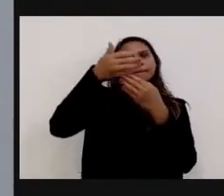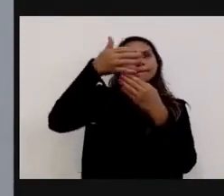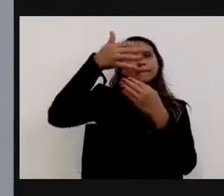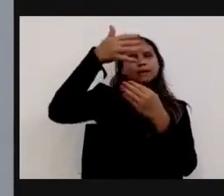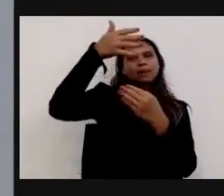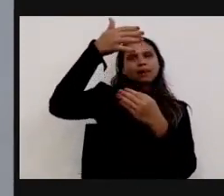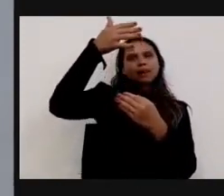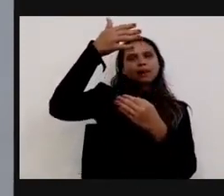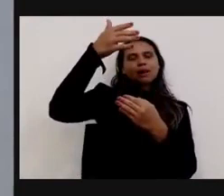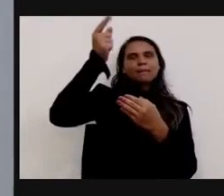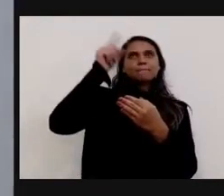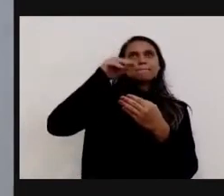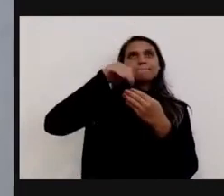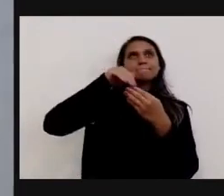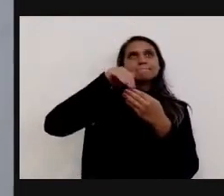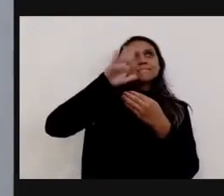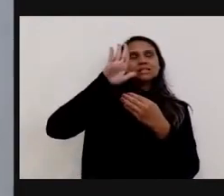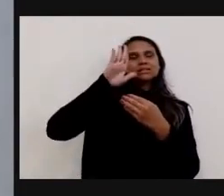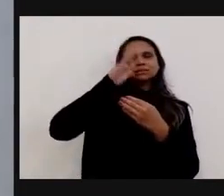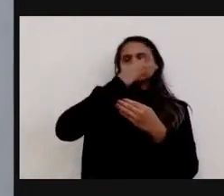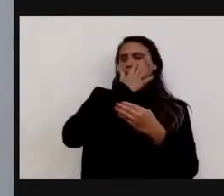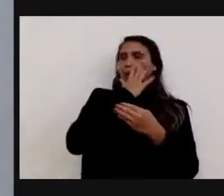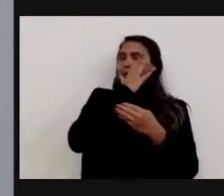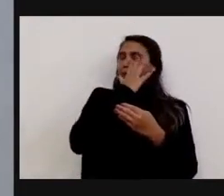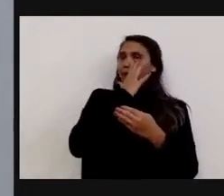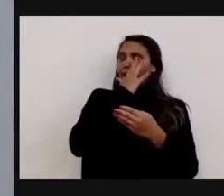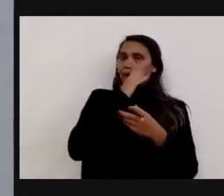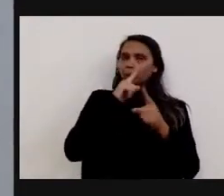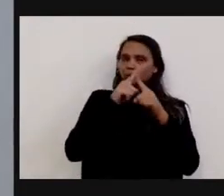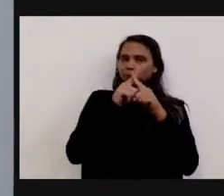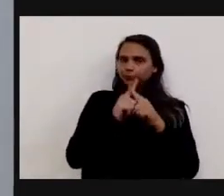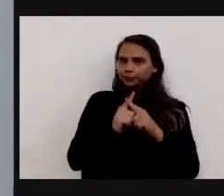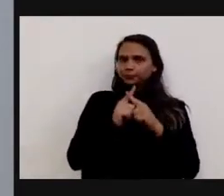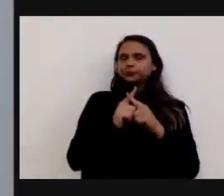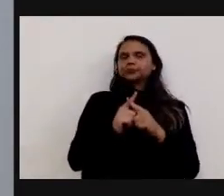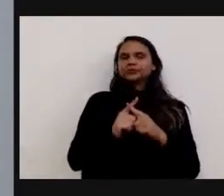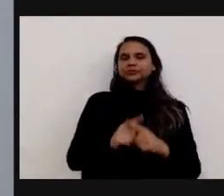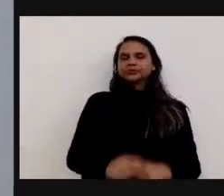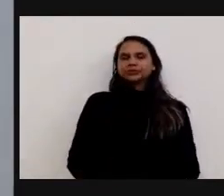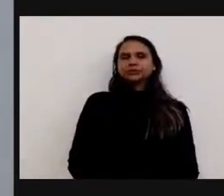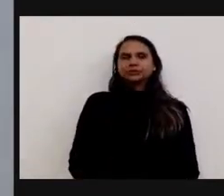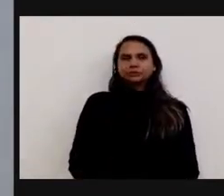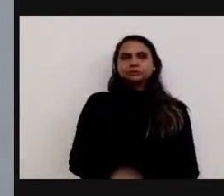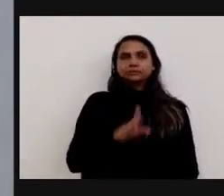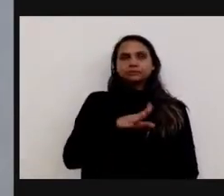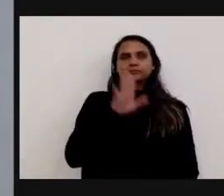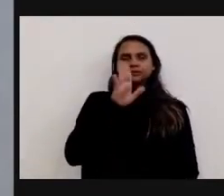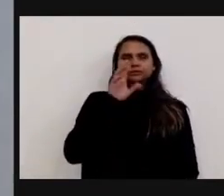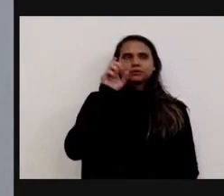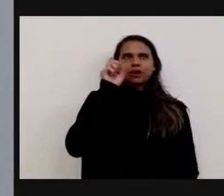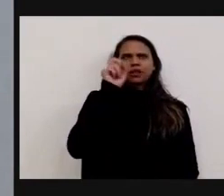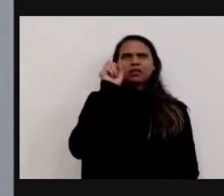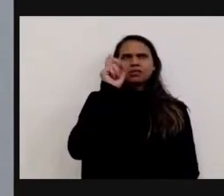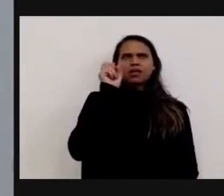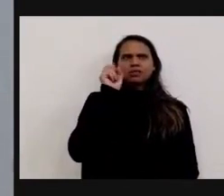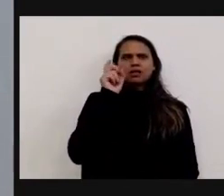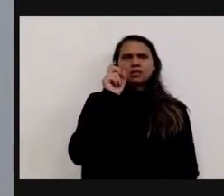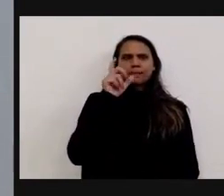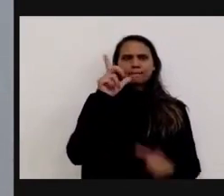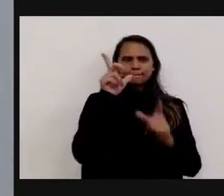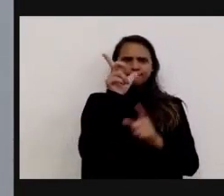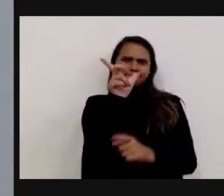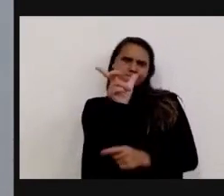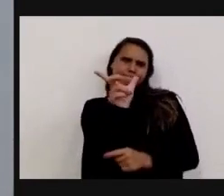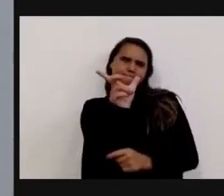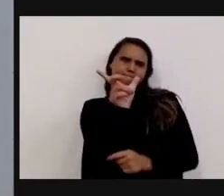que estavam aparecendo mais as primeiras os primeiros desafios eram que estavam a aparecer que as pessoas mais clicavam e aí eu dei o